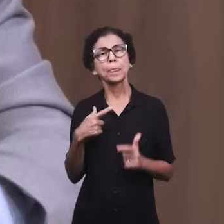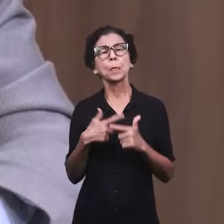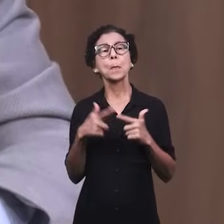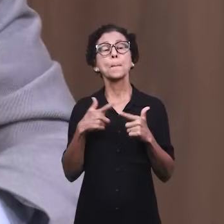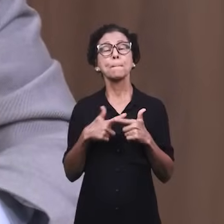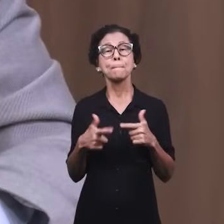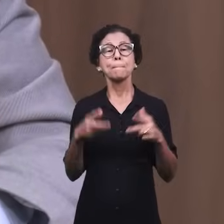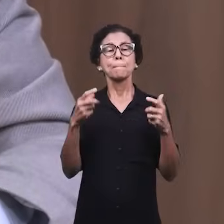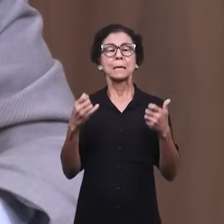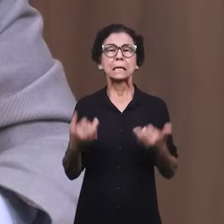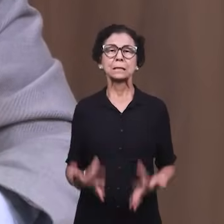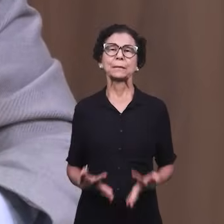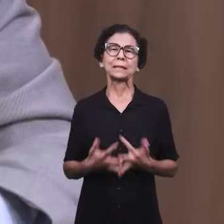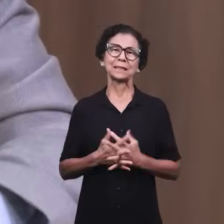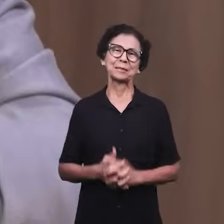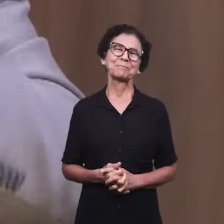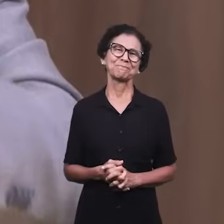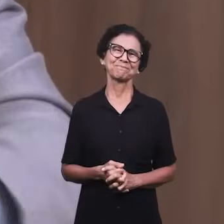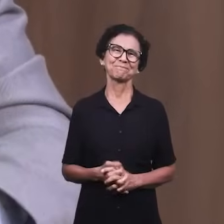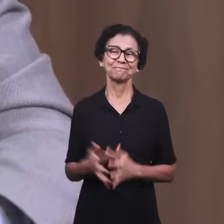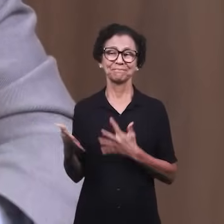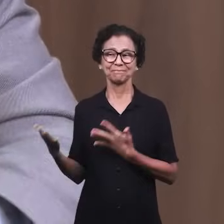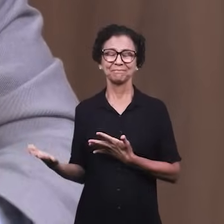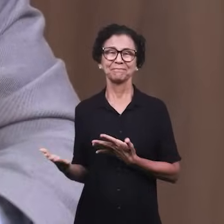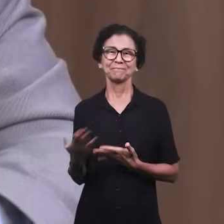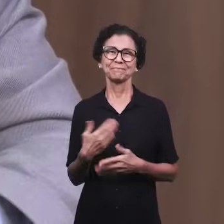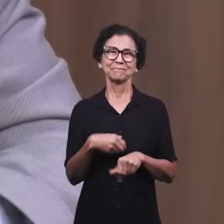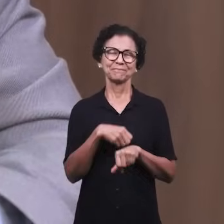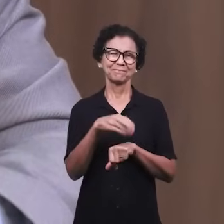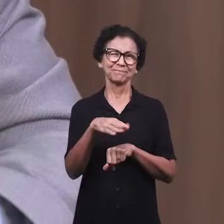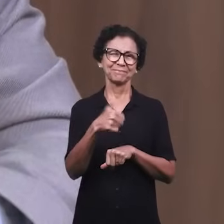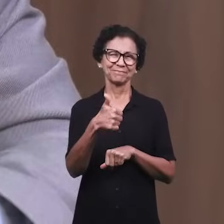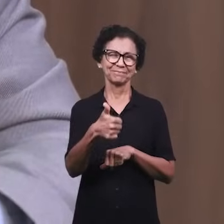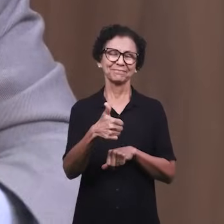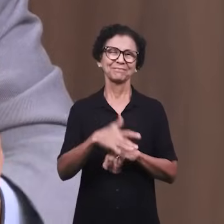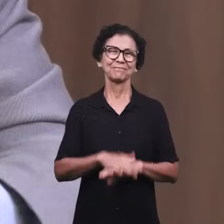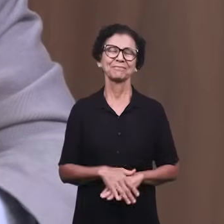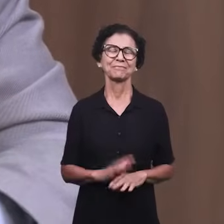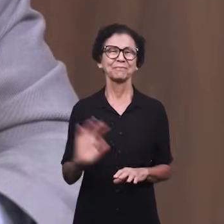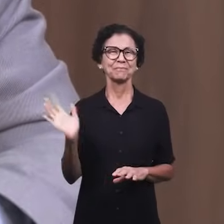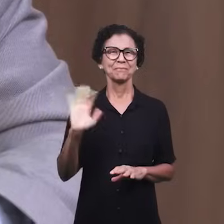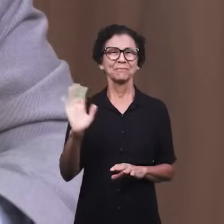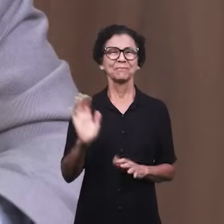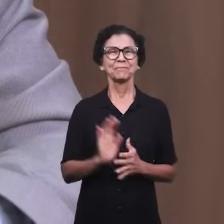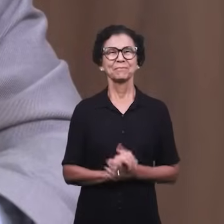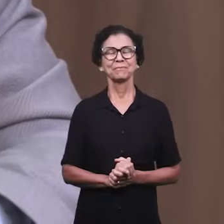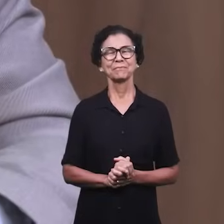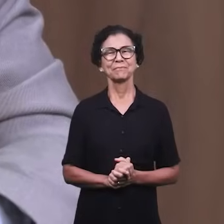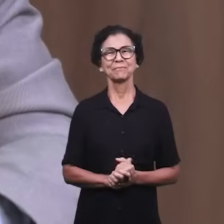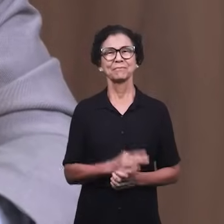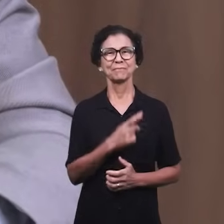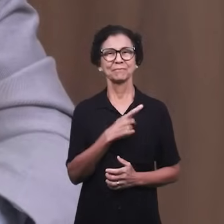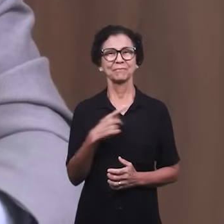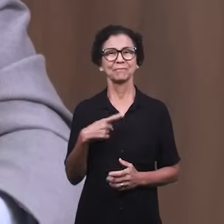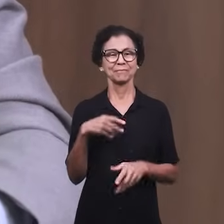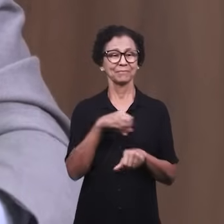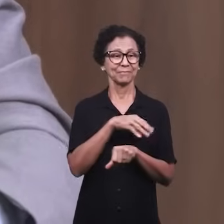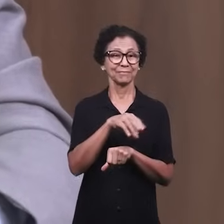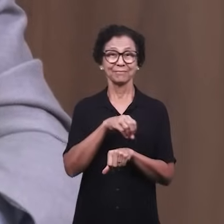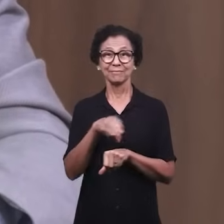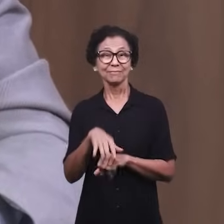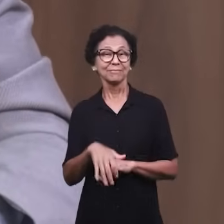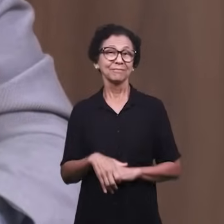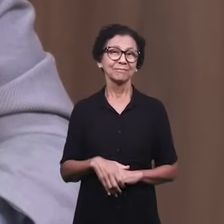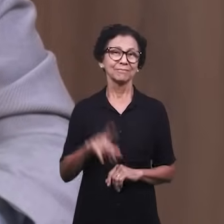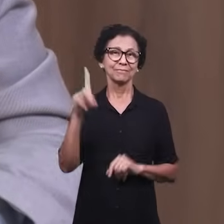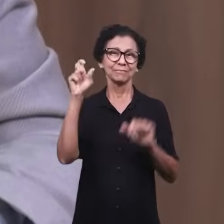específico que você precisa resolver e o presbitério vai dar uma orientação para você tá bom a gente chega assim ao final de mais uma edição do pastor do programa de